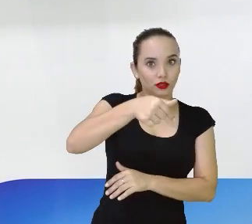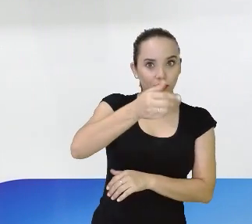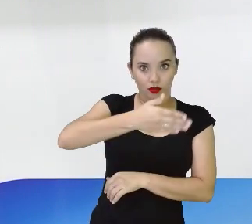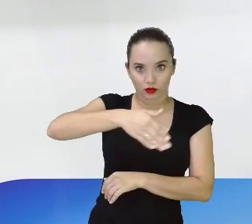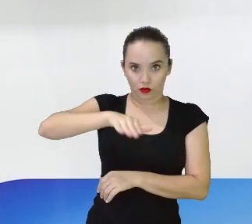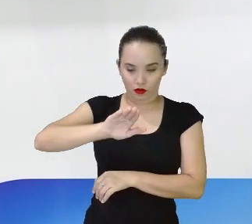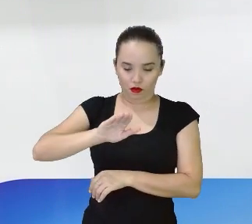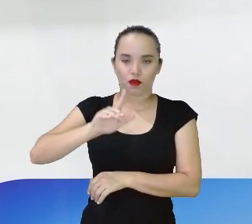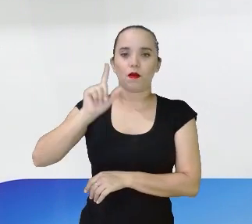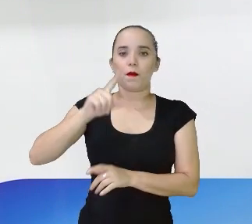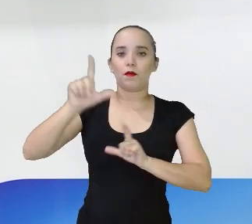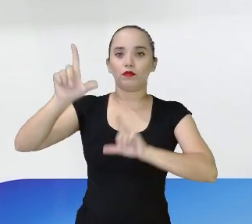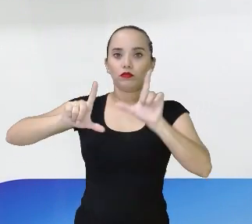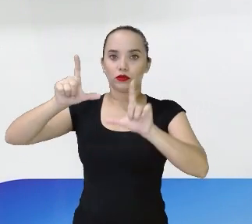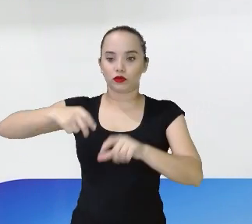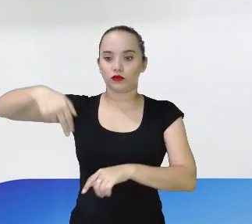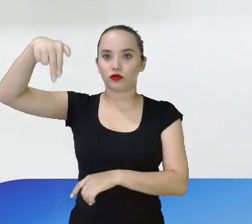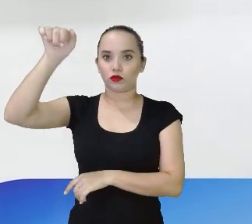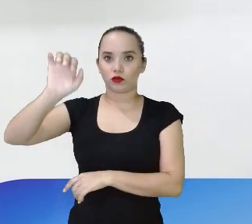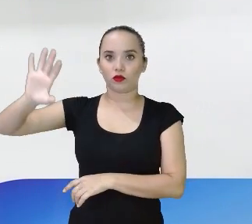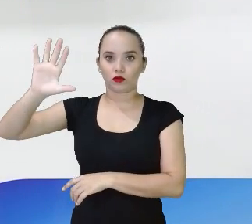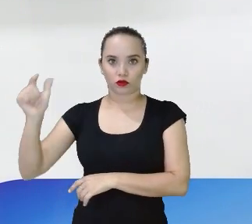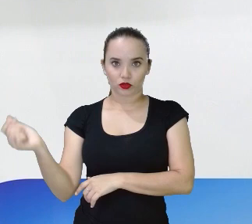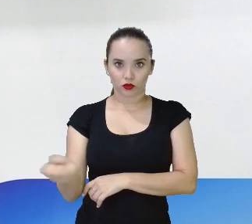TV Nova Nordeste, canal